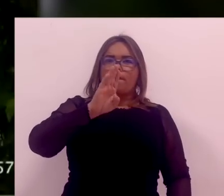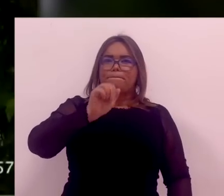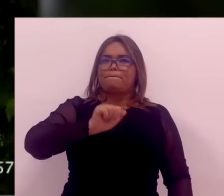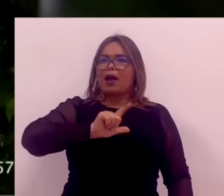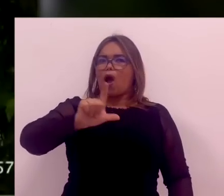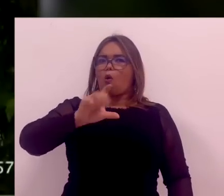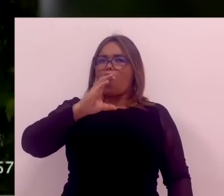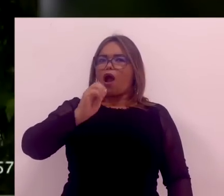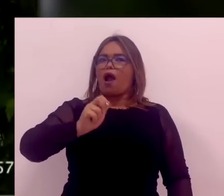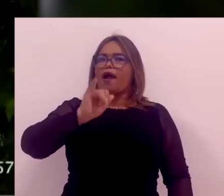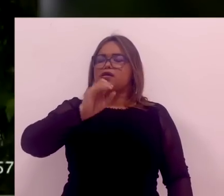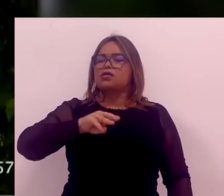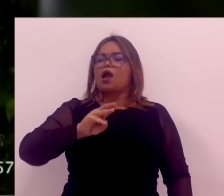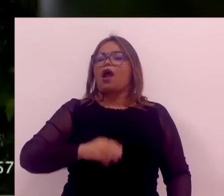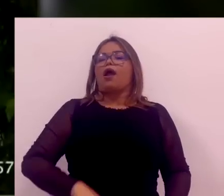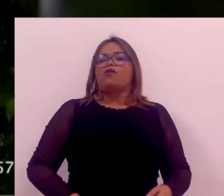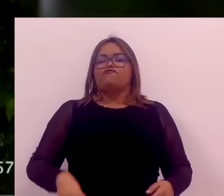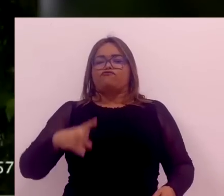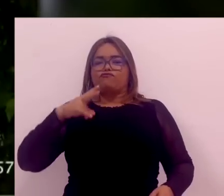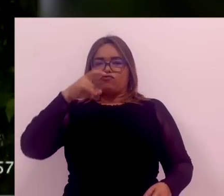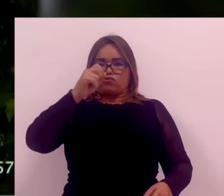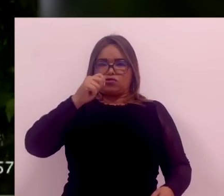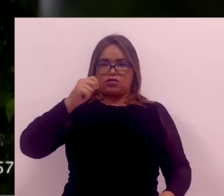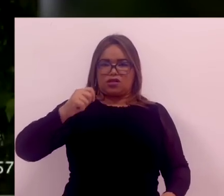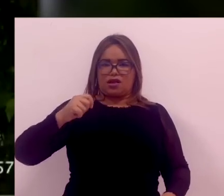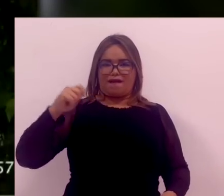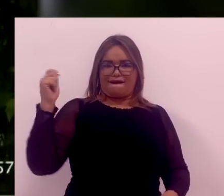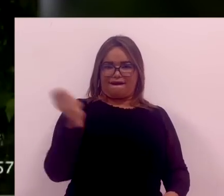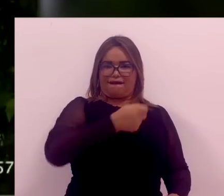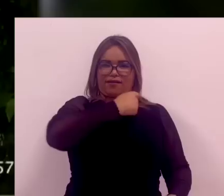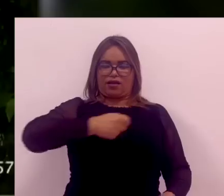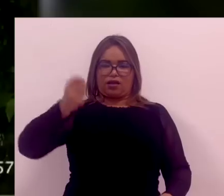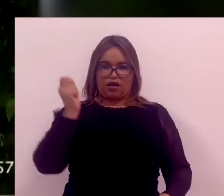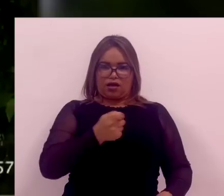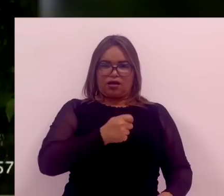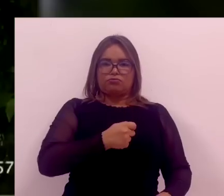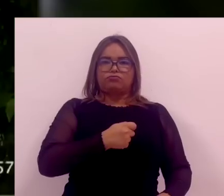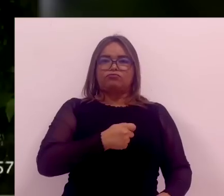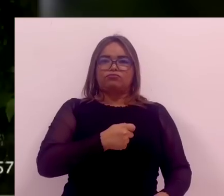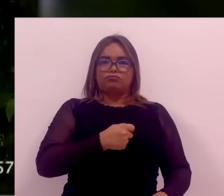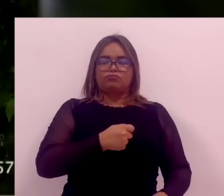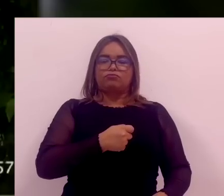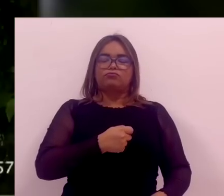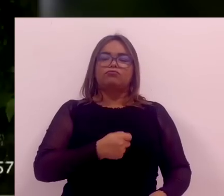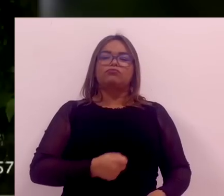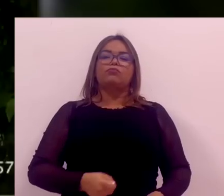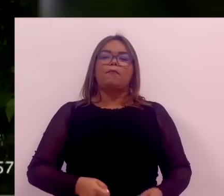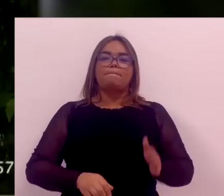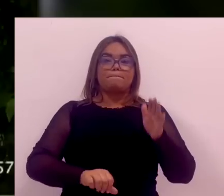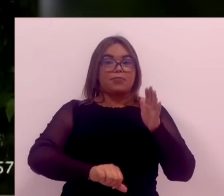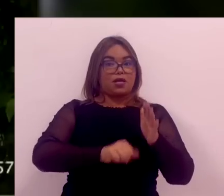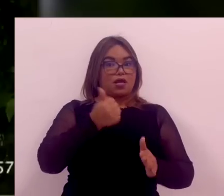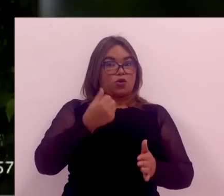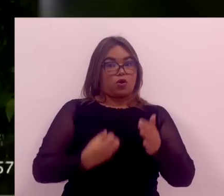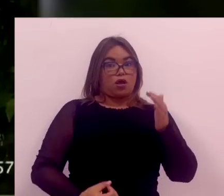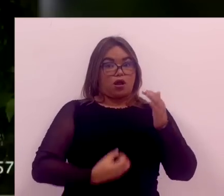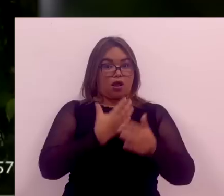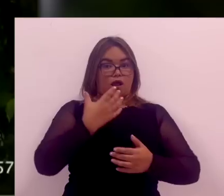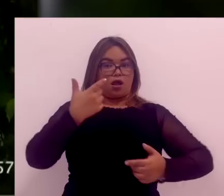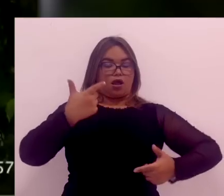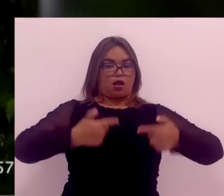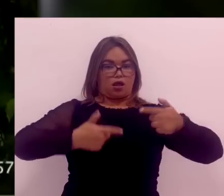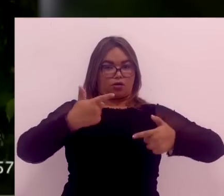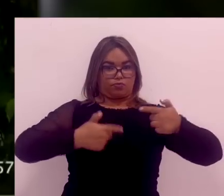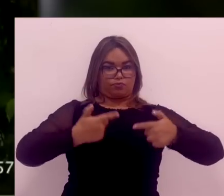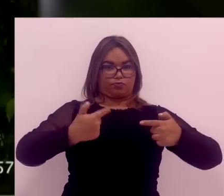para entrar nos detalhes. Tubal-Caim, com a força do Deus da guerra, transformou a sua espada em um arado. Então,